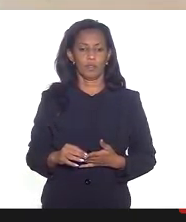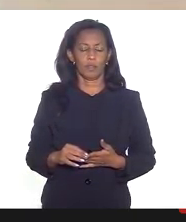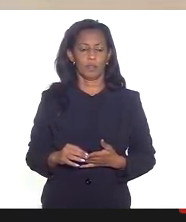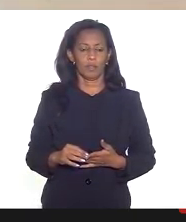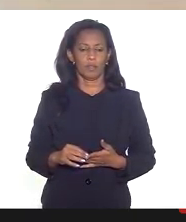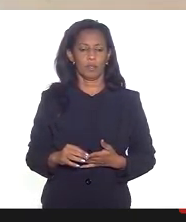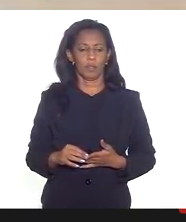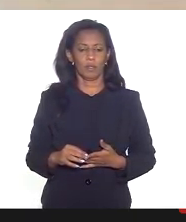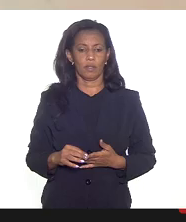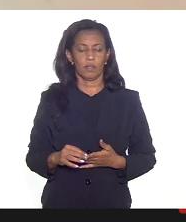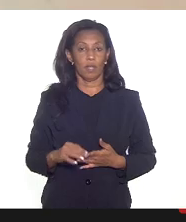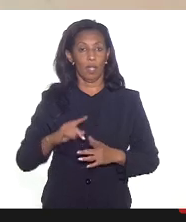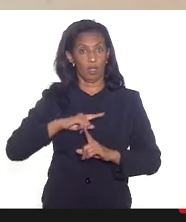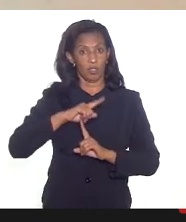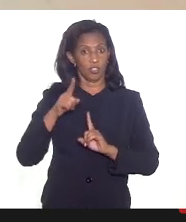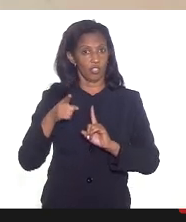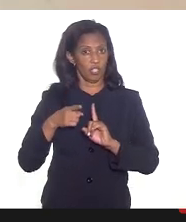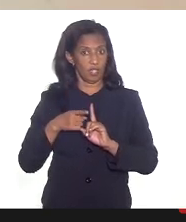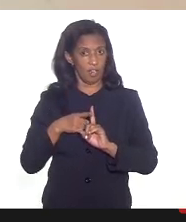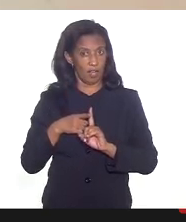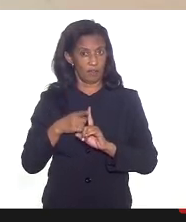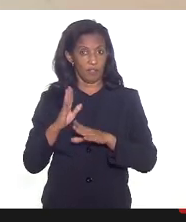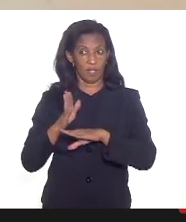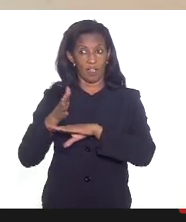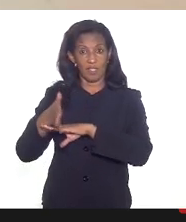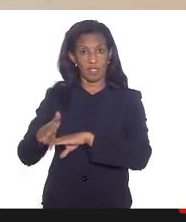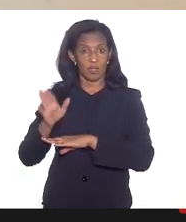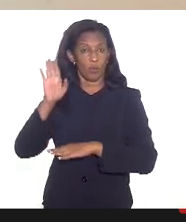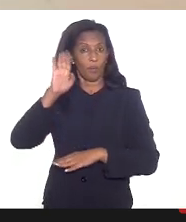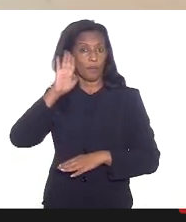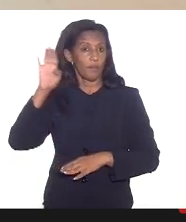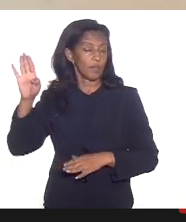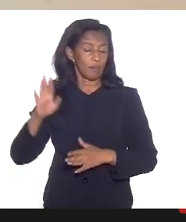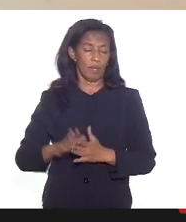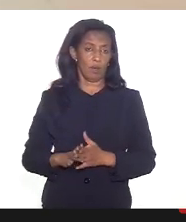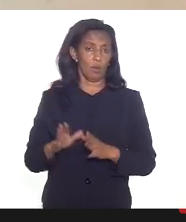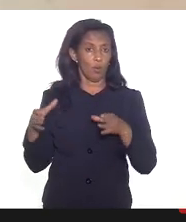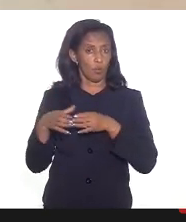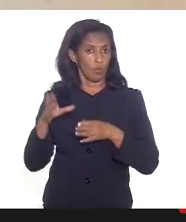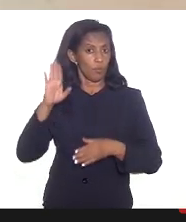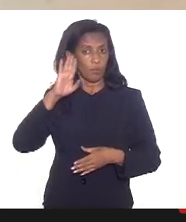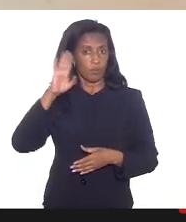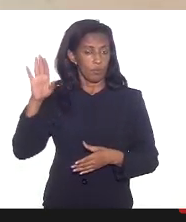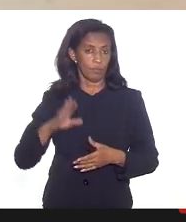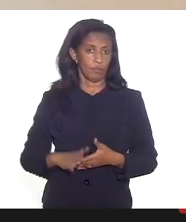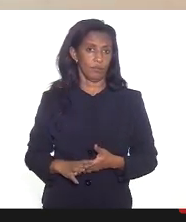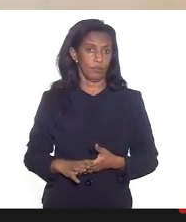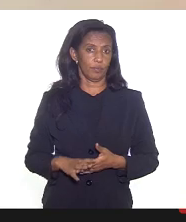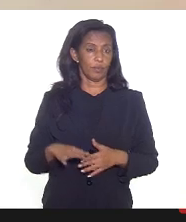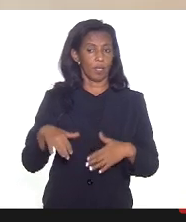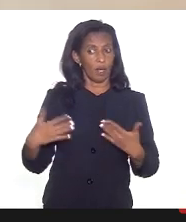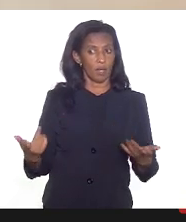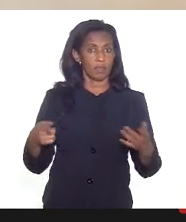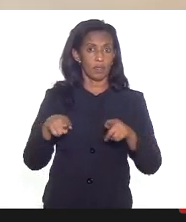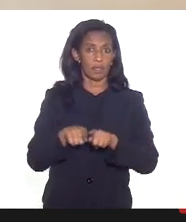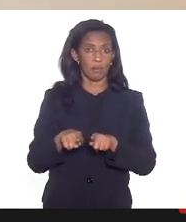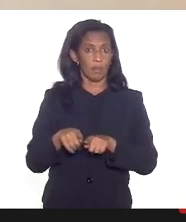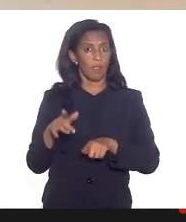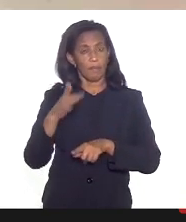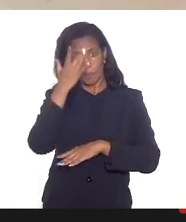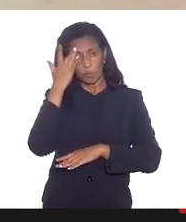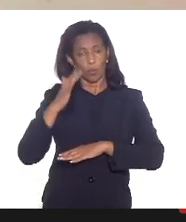as gestantes ela entrou como prioridade como grupos prioritários então assim como uma pessoa com